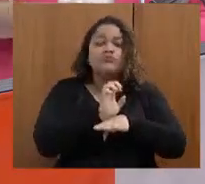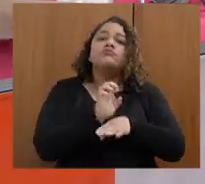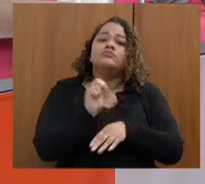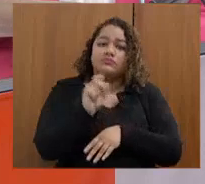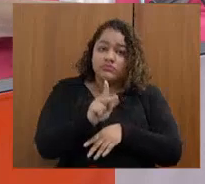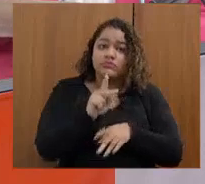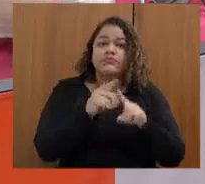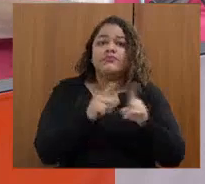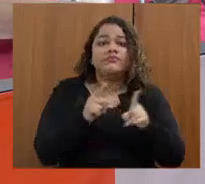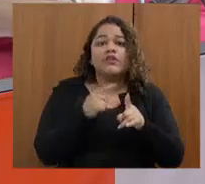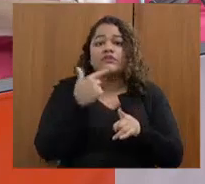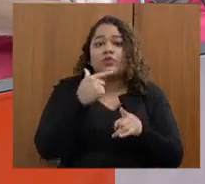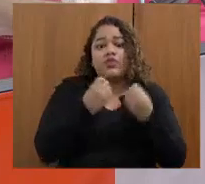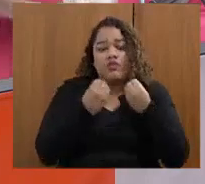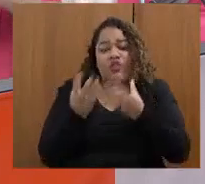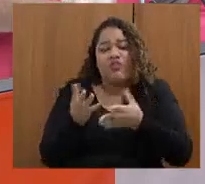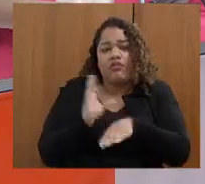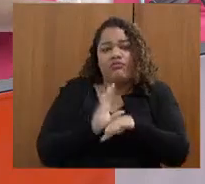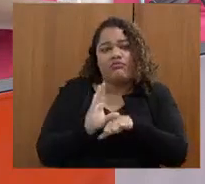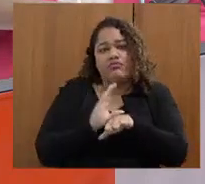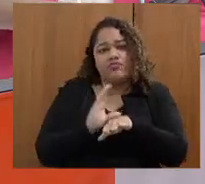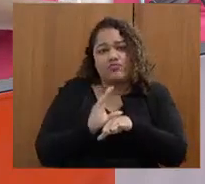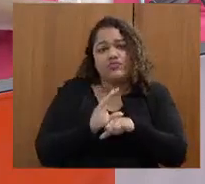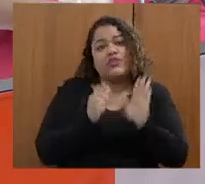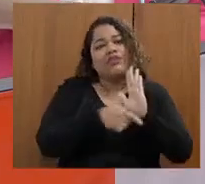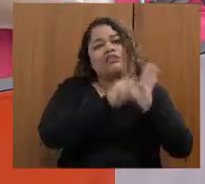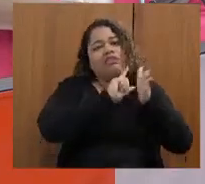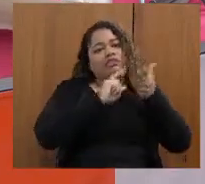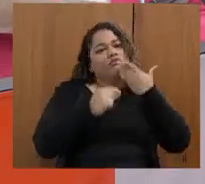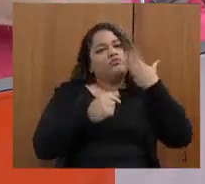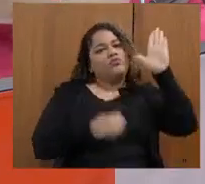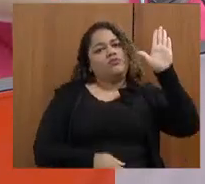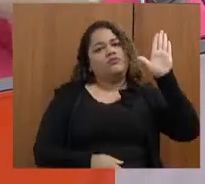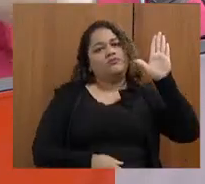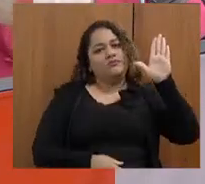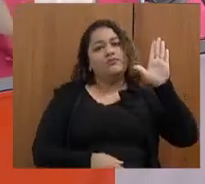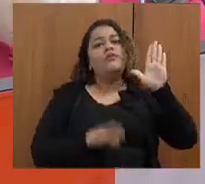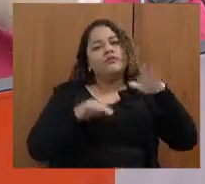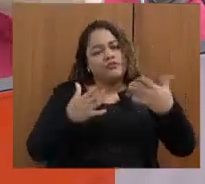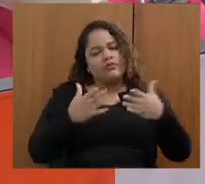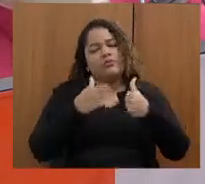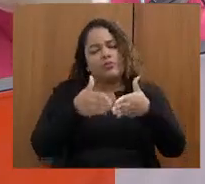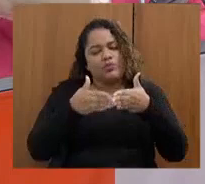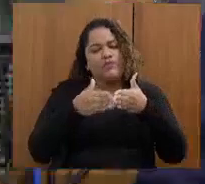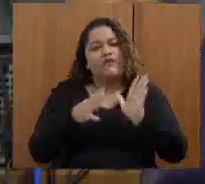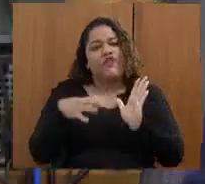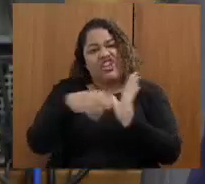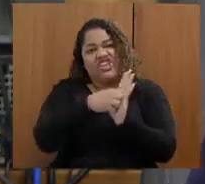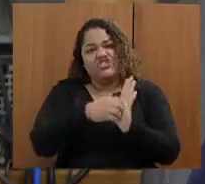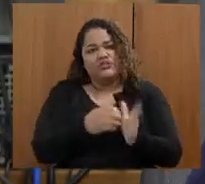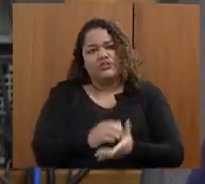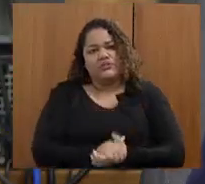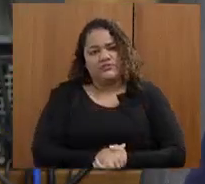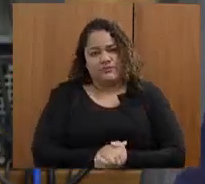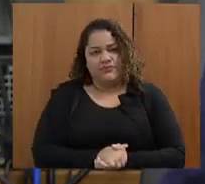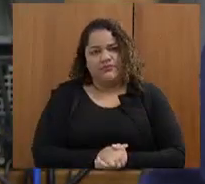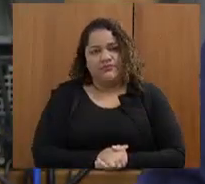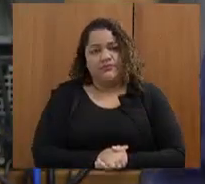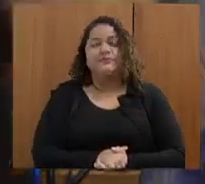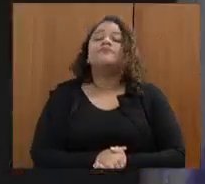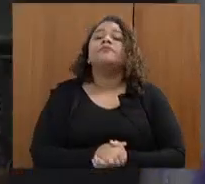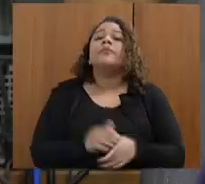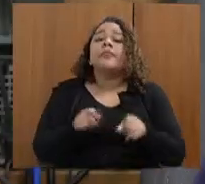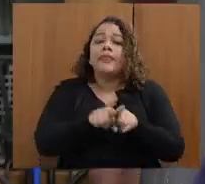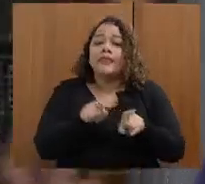não houve a oferta de cursos que foi Prometida lá atrás então eu peço que eles fique registrado é outra coisa que eu gostaria